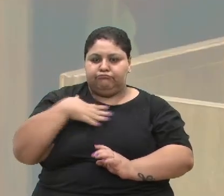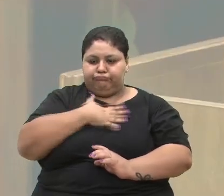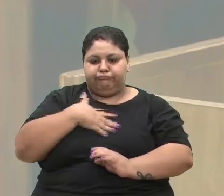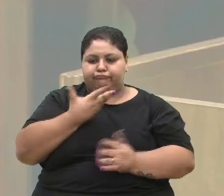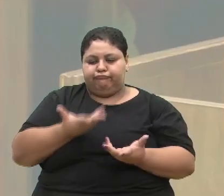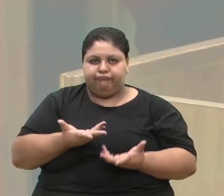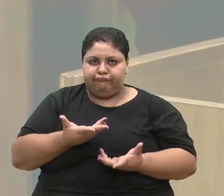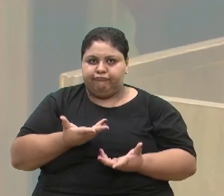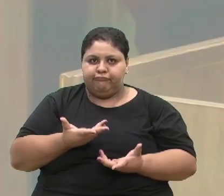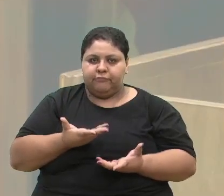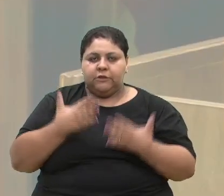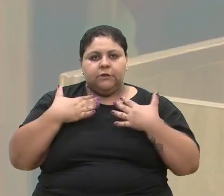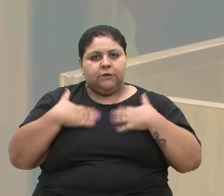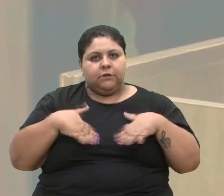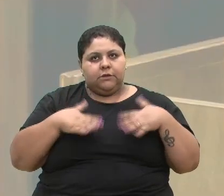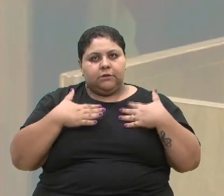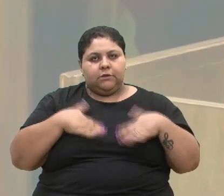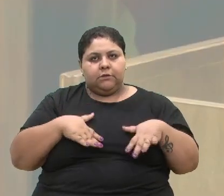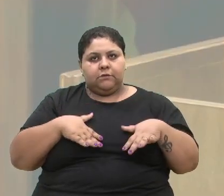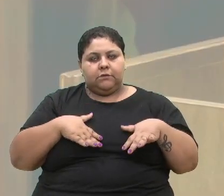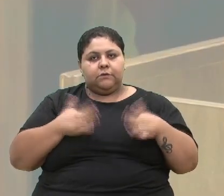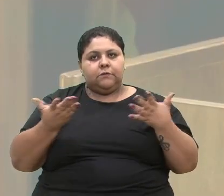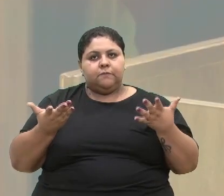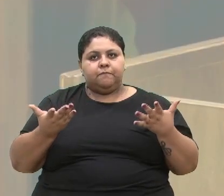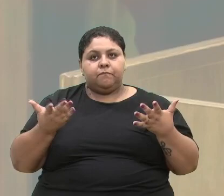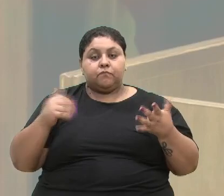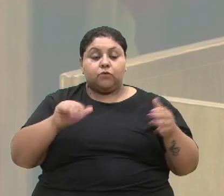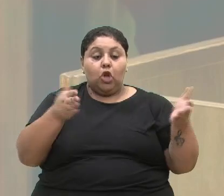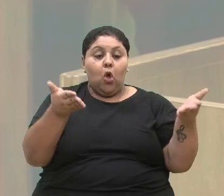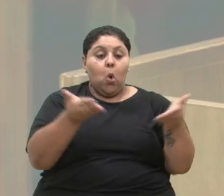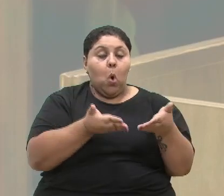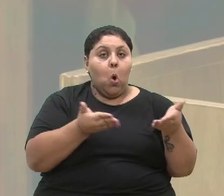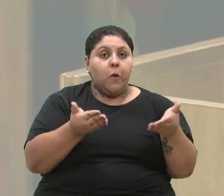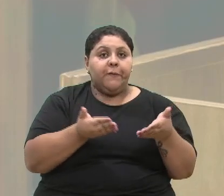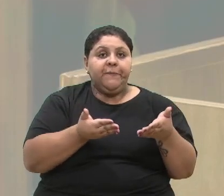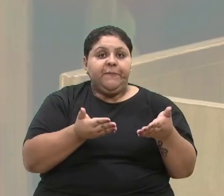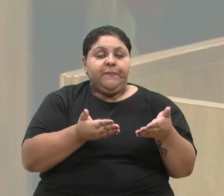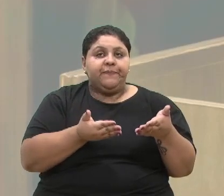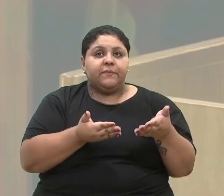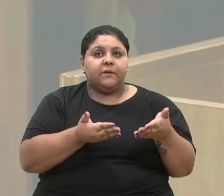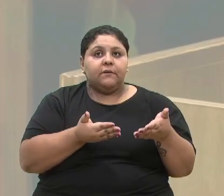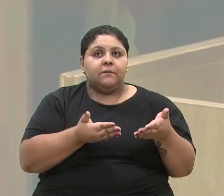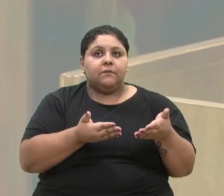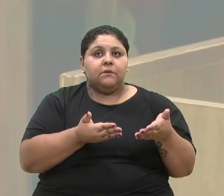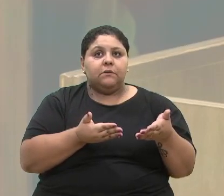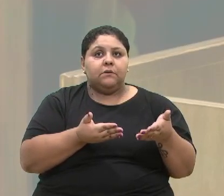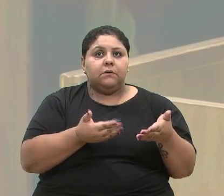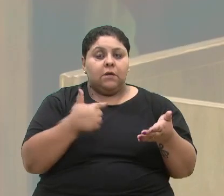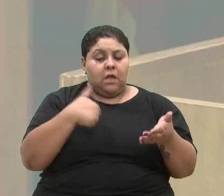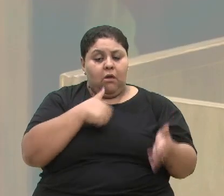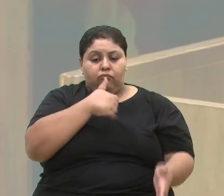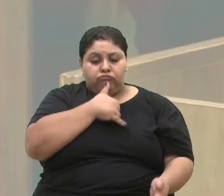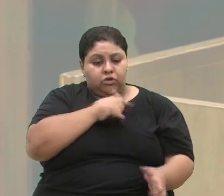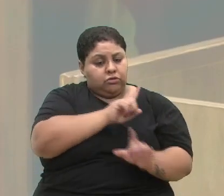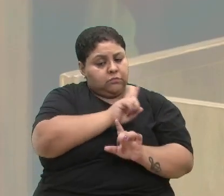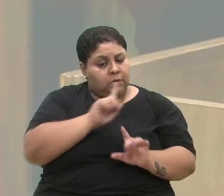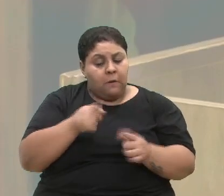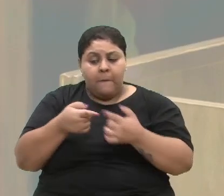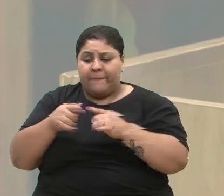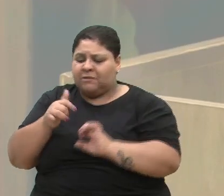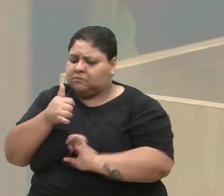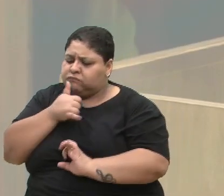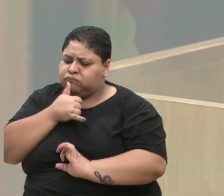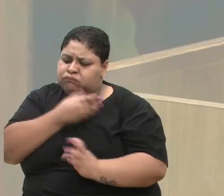possível para dizer que é uma questão que hoje isso não aborrece a mim, mas aborrece